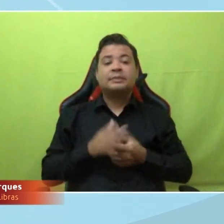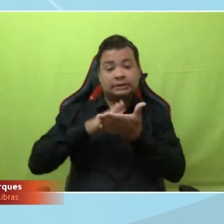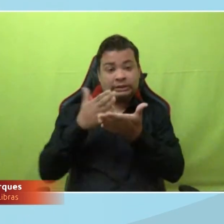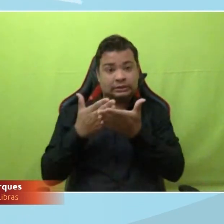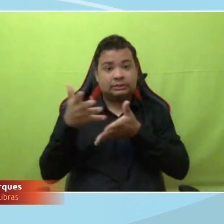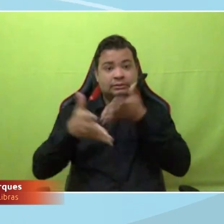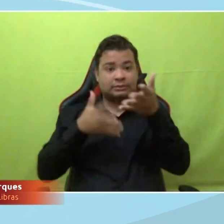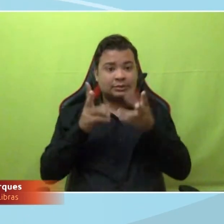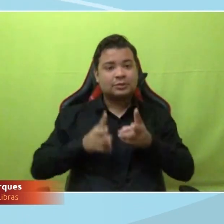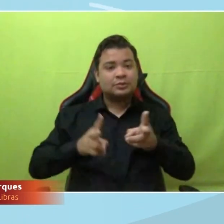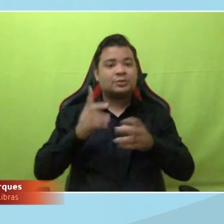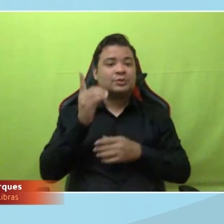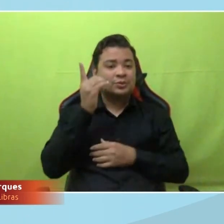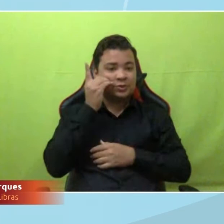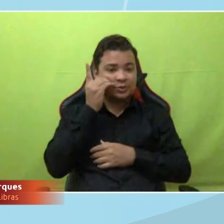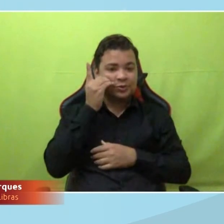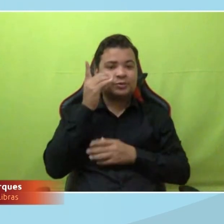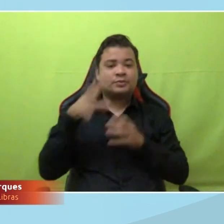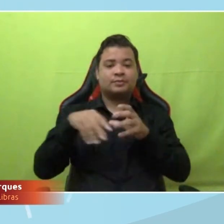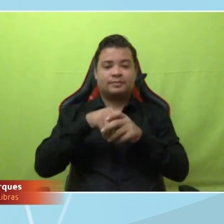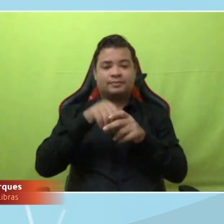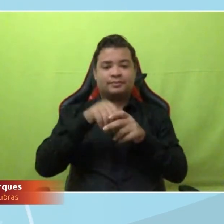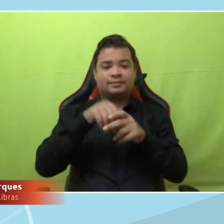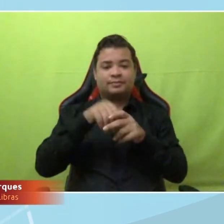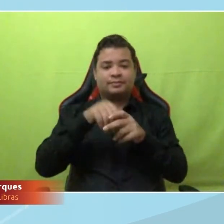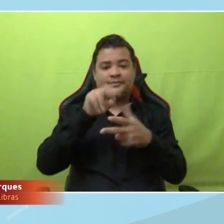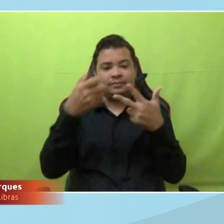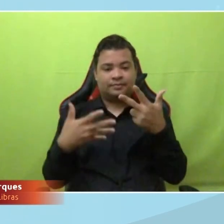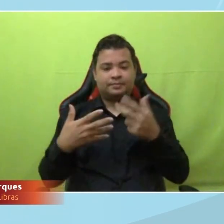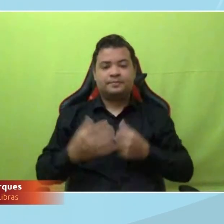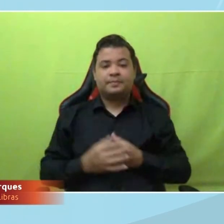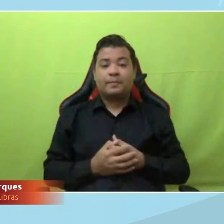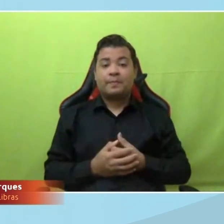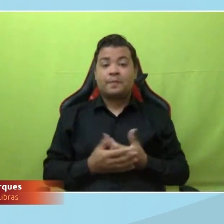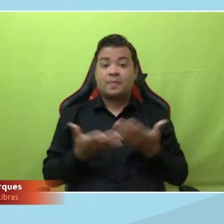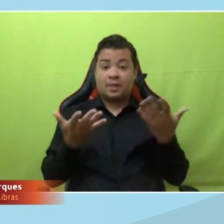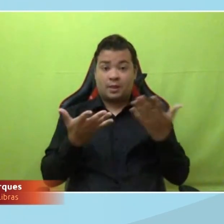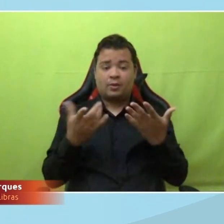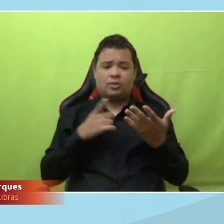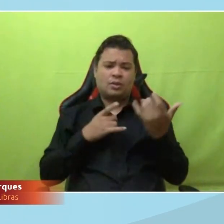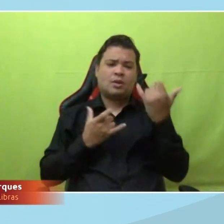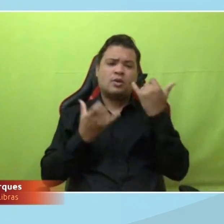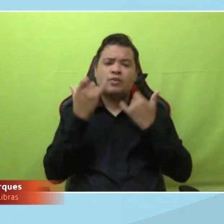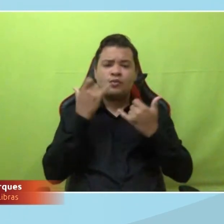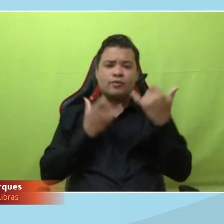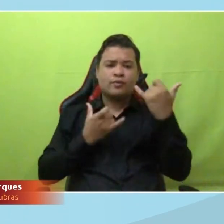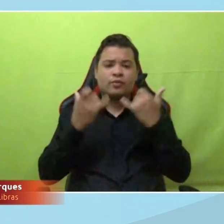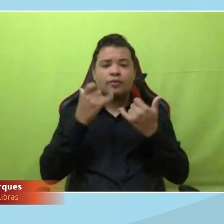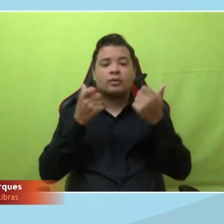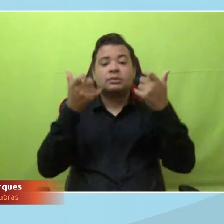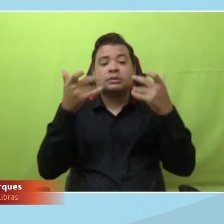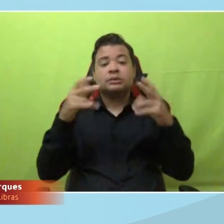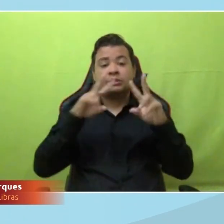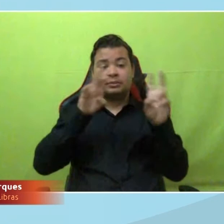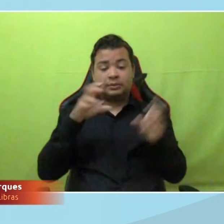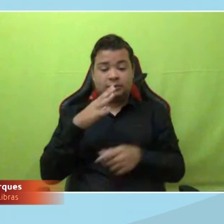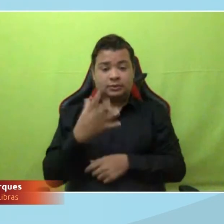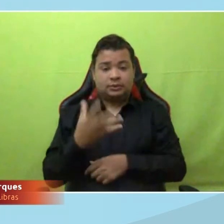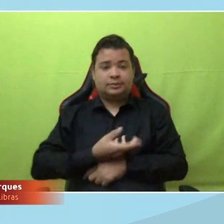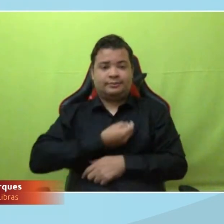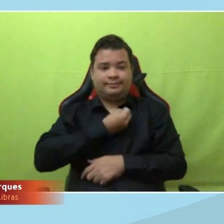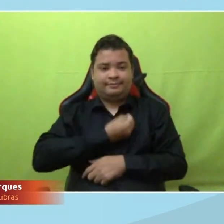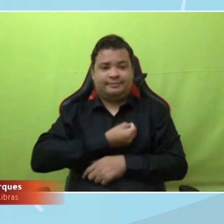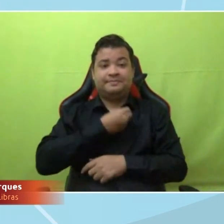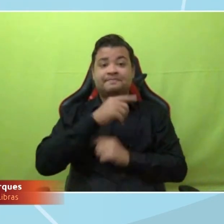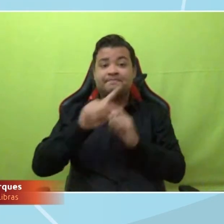Marques, integrante do LabTAV. E agora a gente tem informações sobre qualidade de vida e também sobre